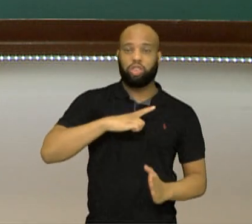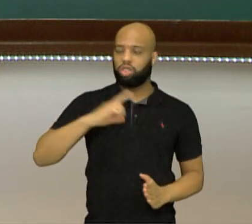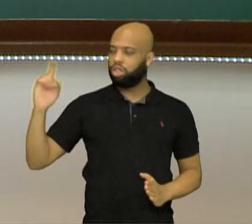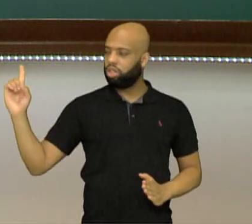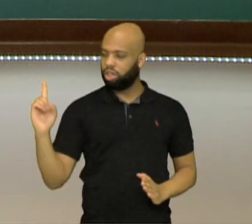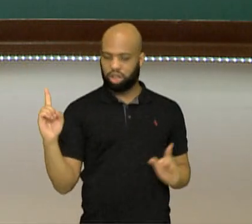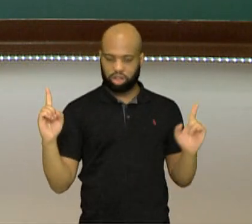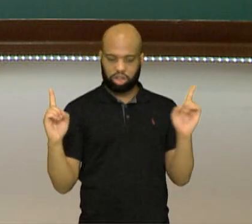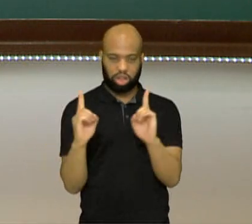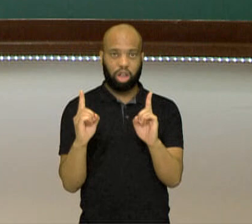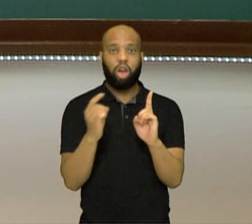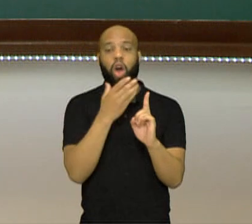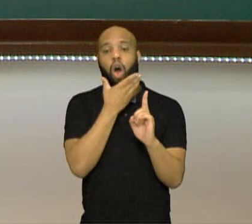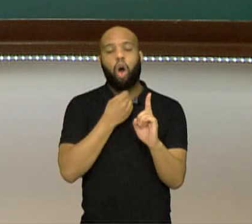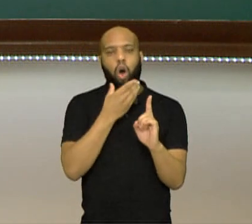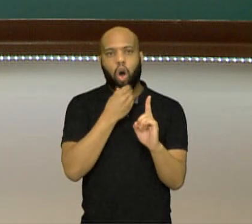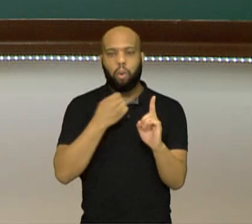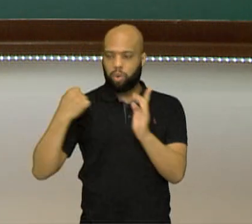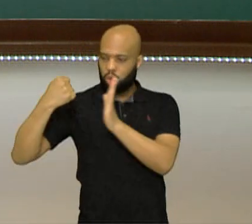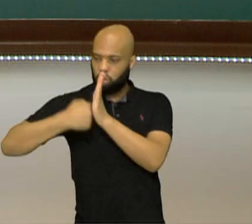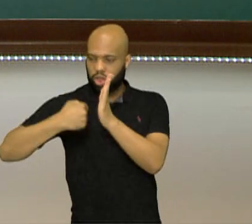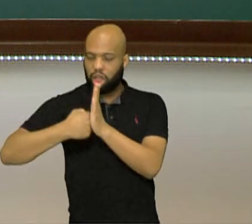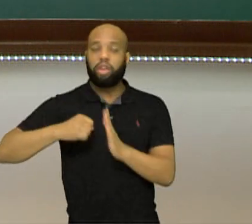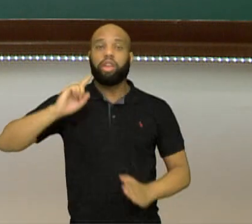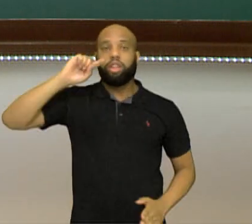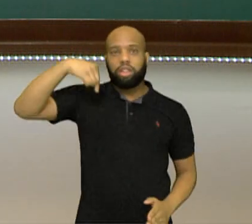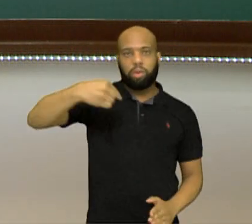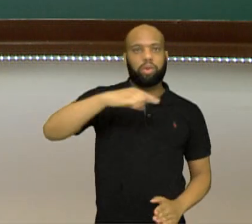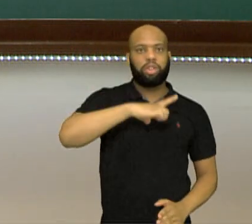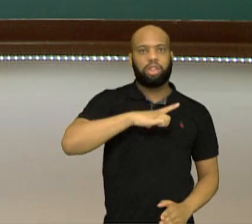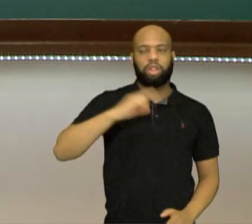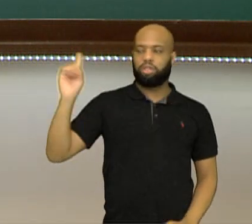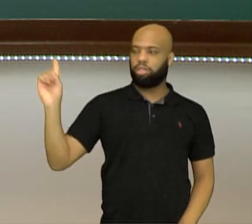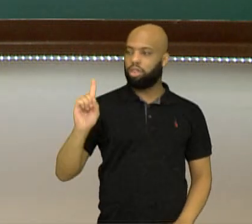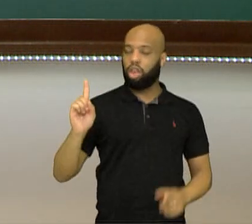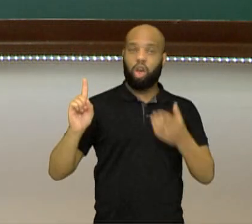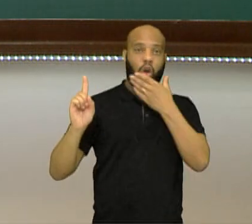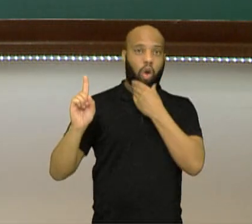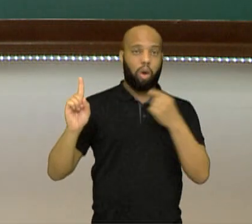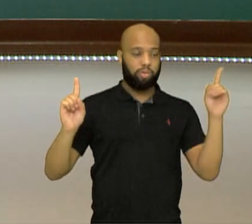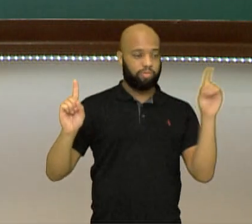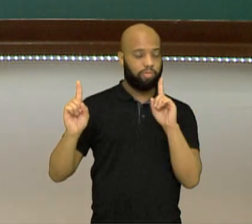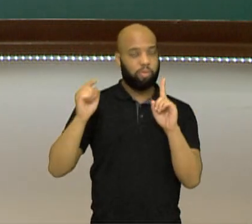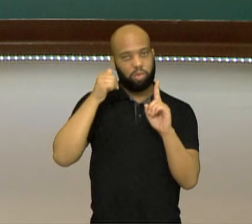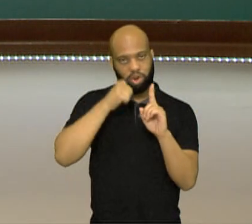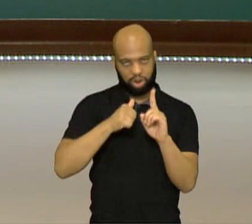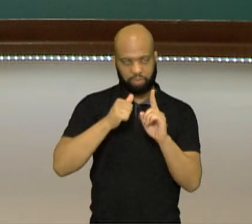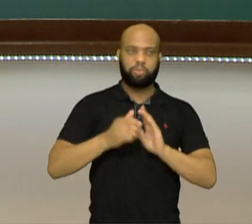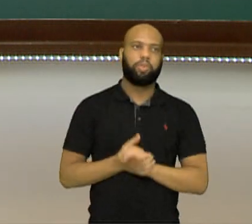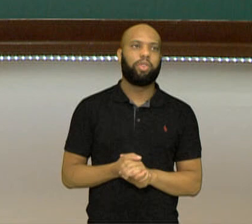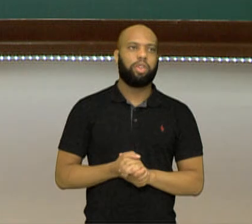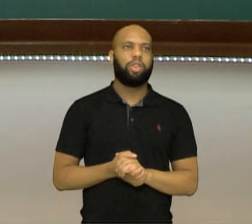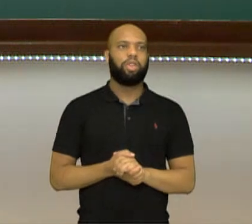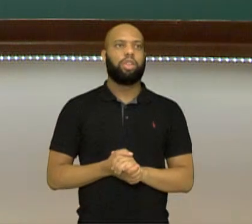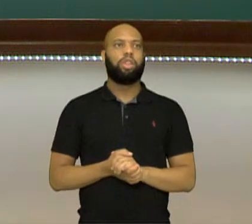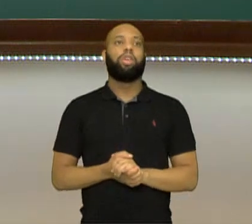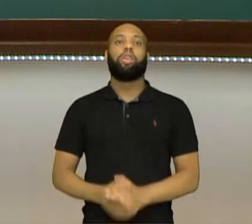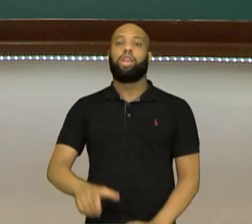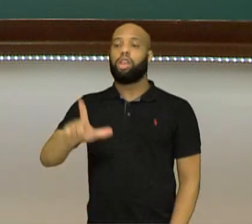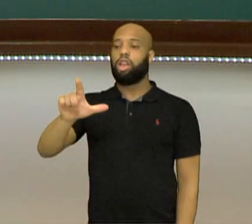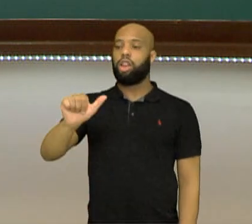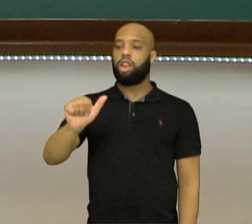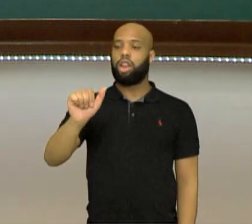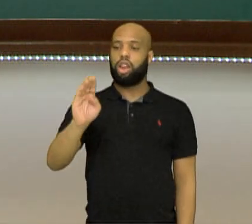ele era dançado entre homens e depois entre um homem e uma mulher. Olha que curioso, né? Bom,